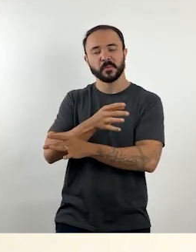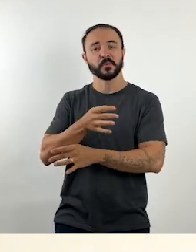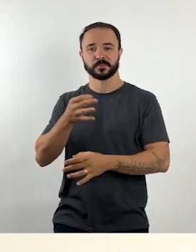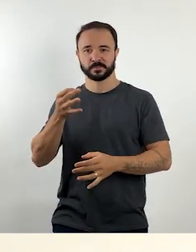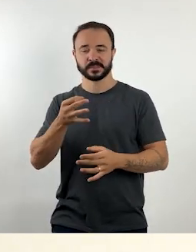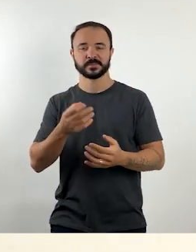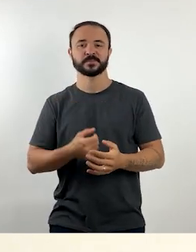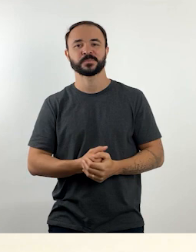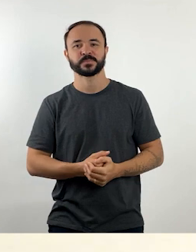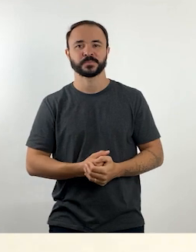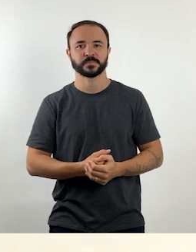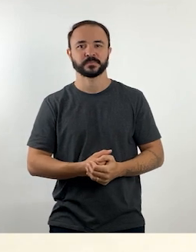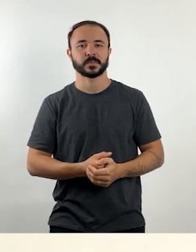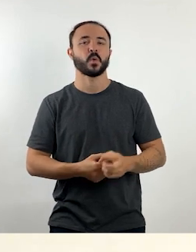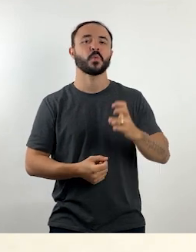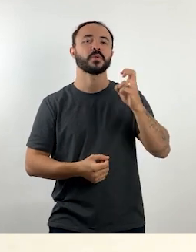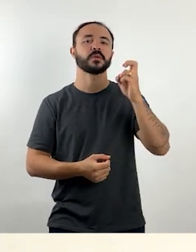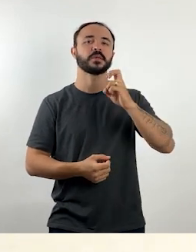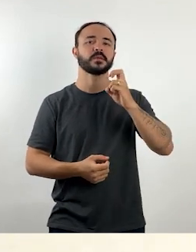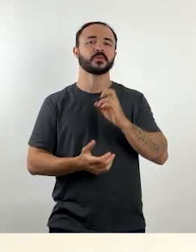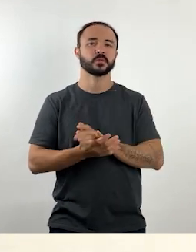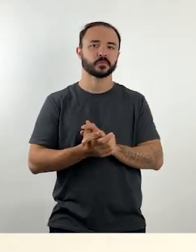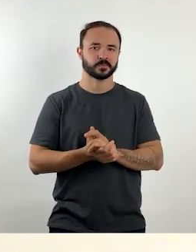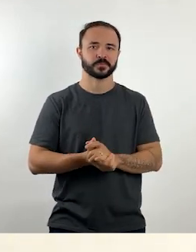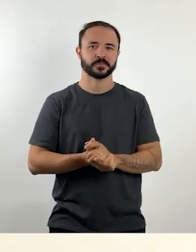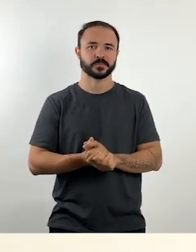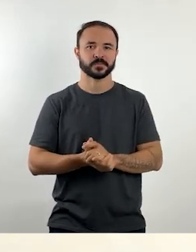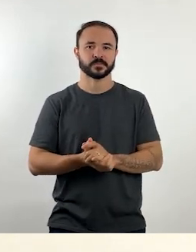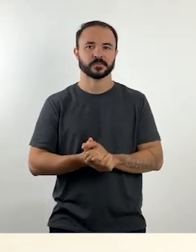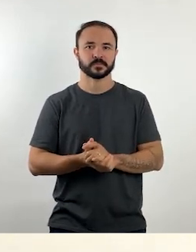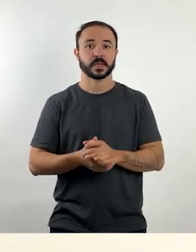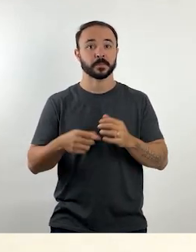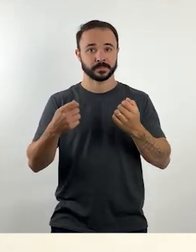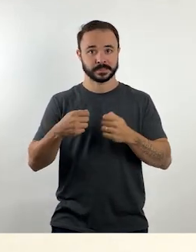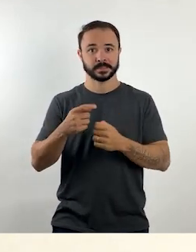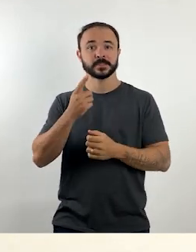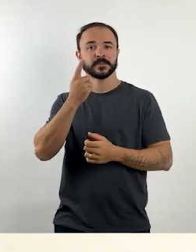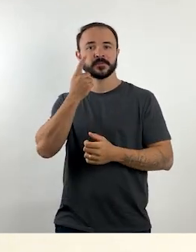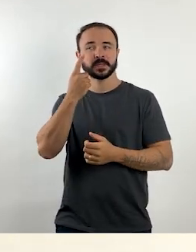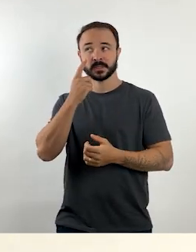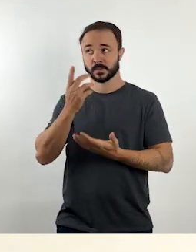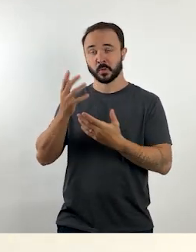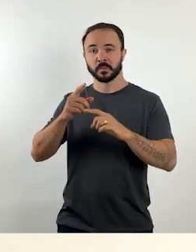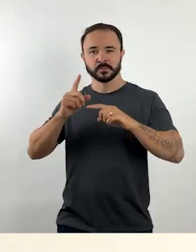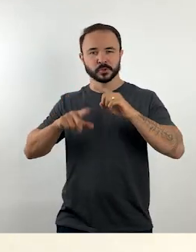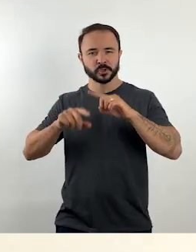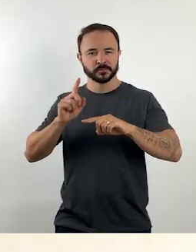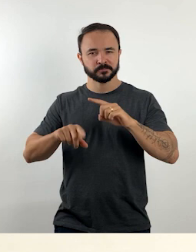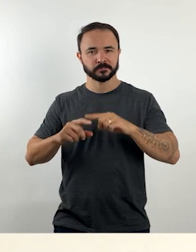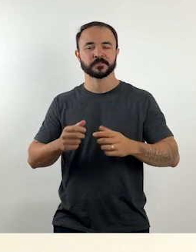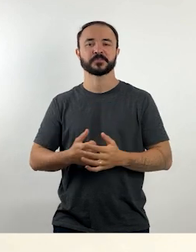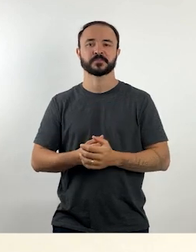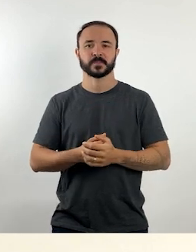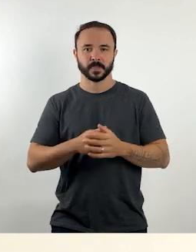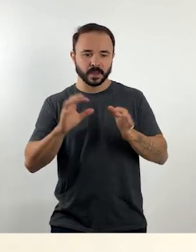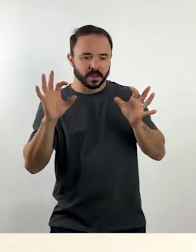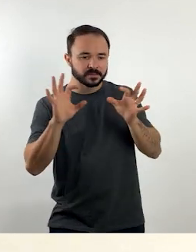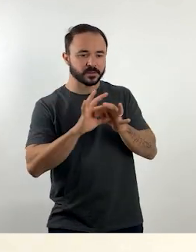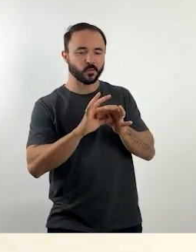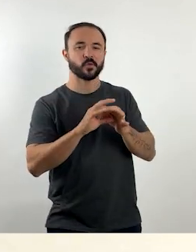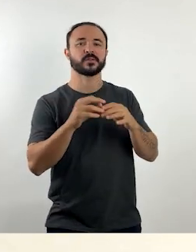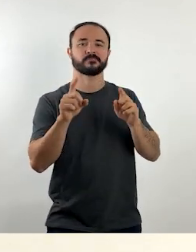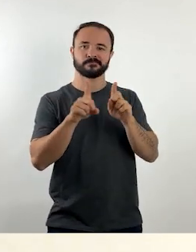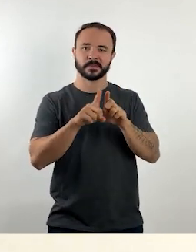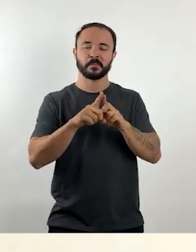4. Para o nosso quinto passo, eu vou pegar um L desse aqui e vou fixar aqui